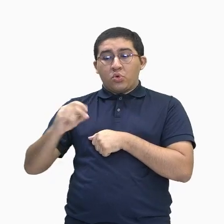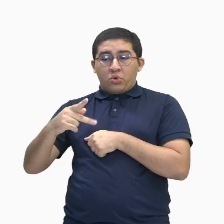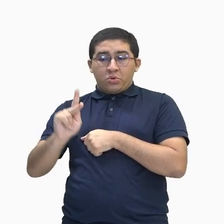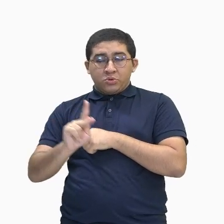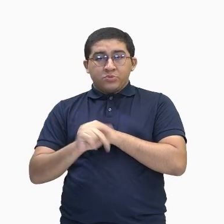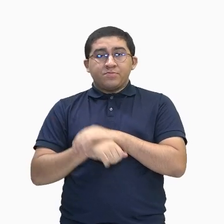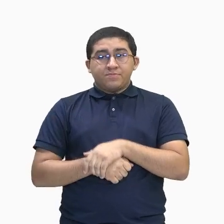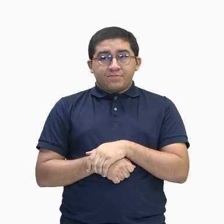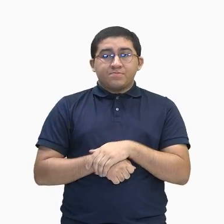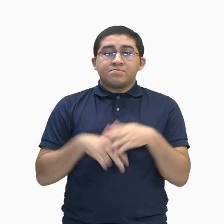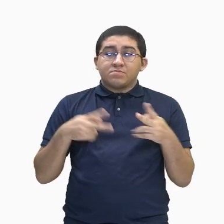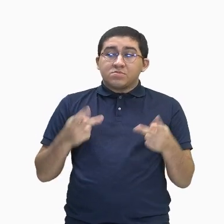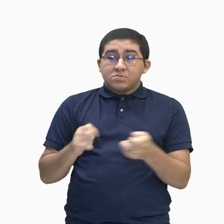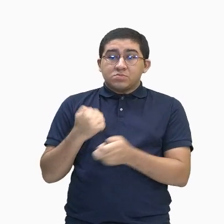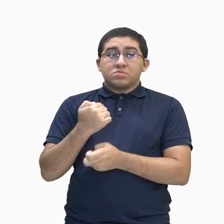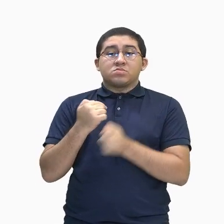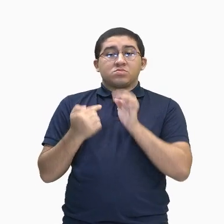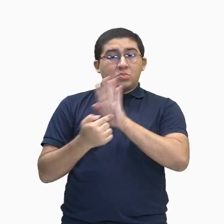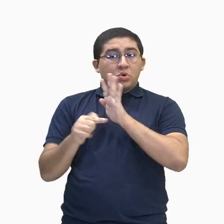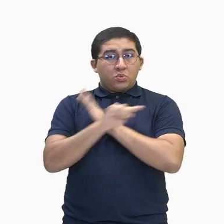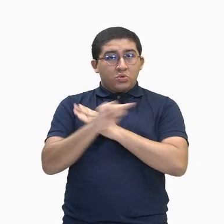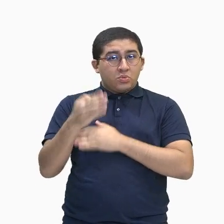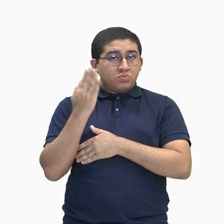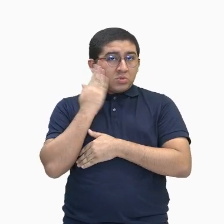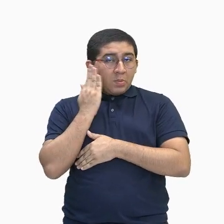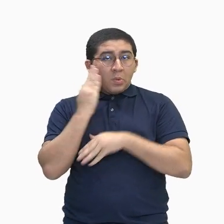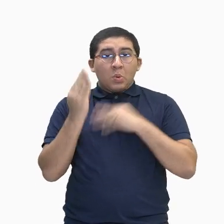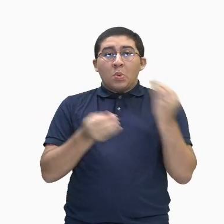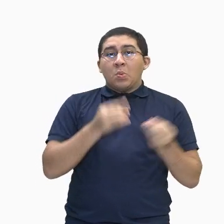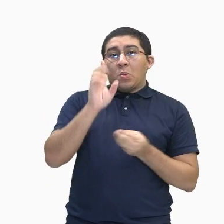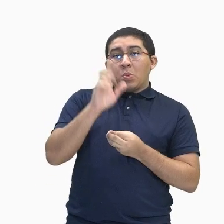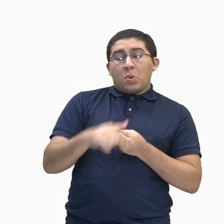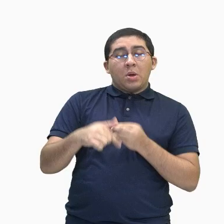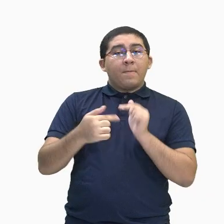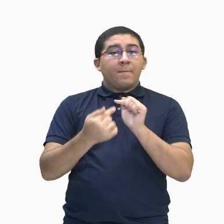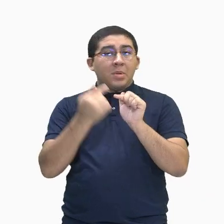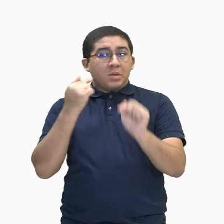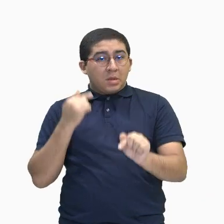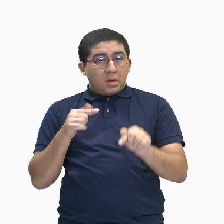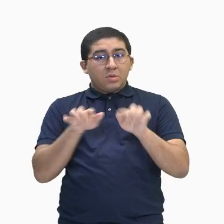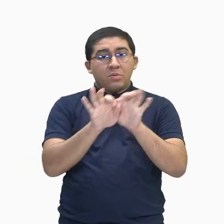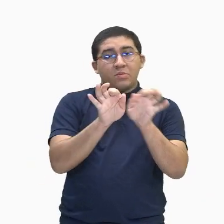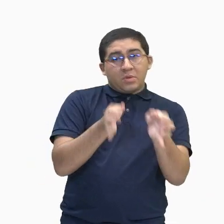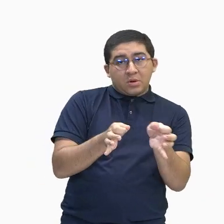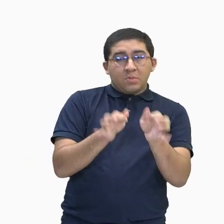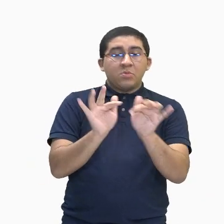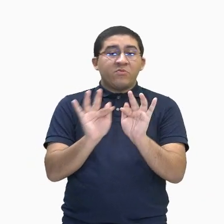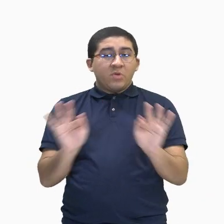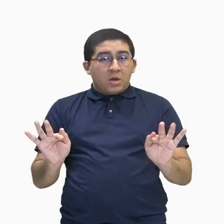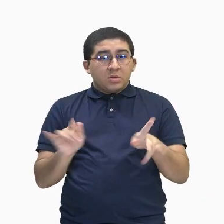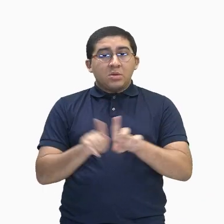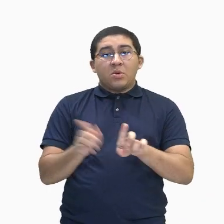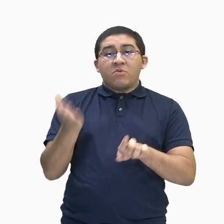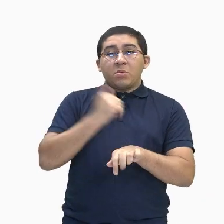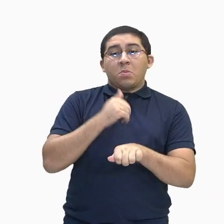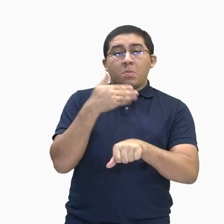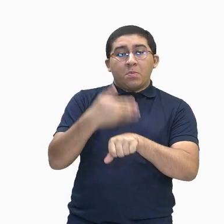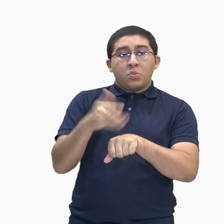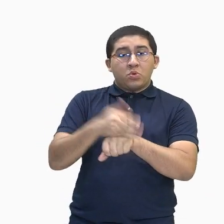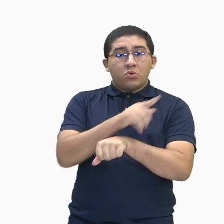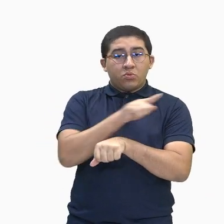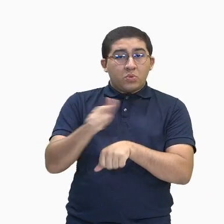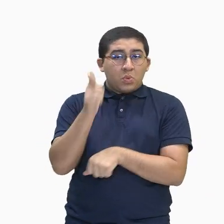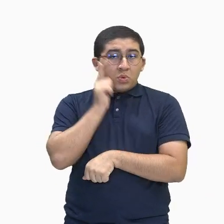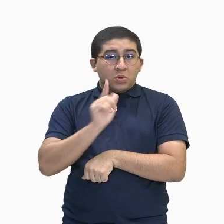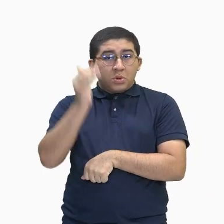vocês como é que funciona mais ou menos o past continuous e o simple past. Vamos praticar mais para que vocês possam